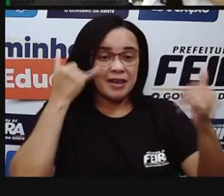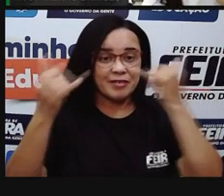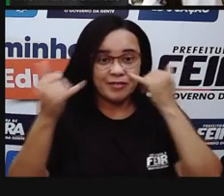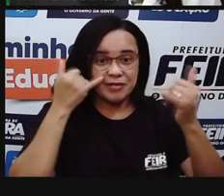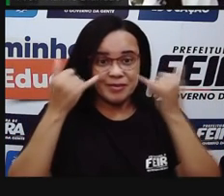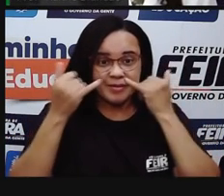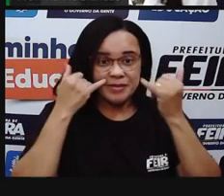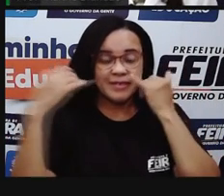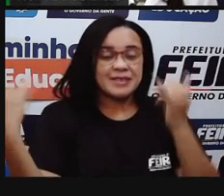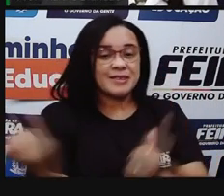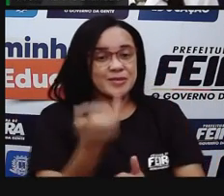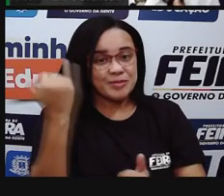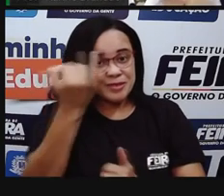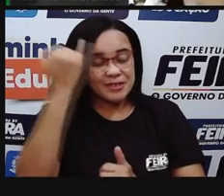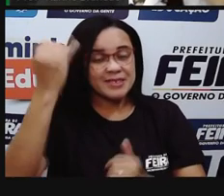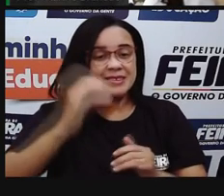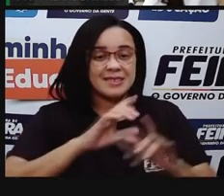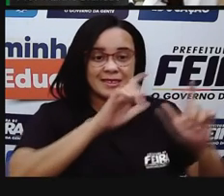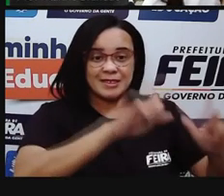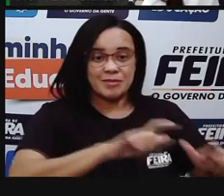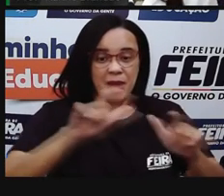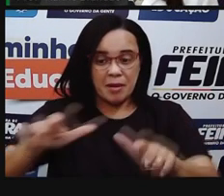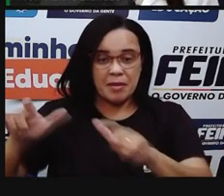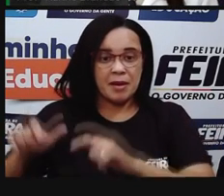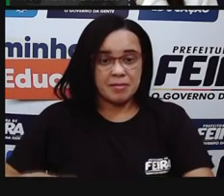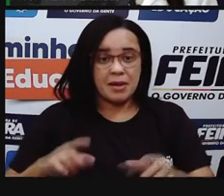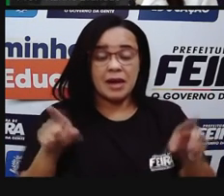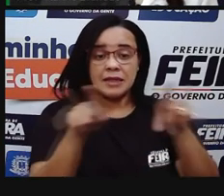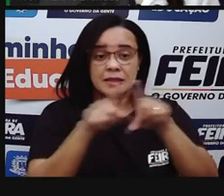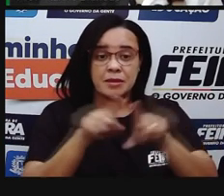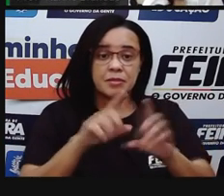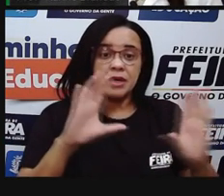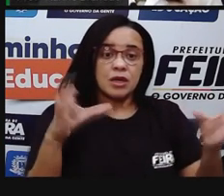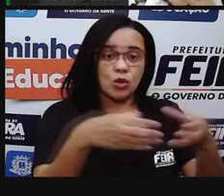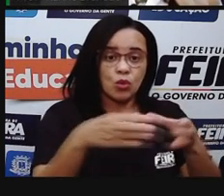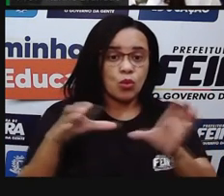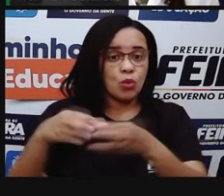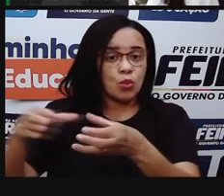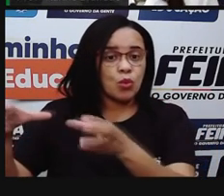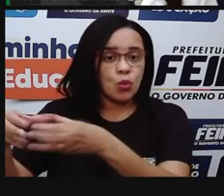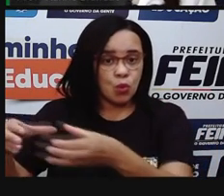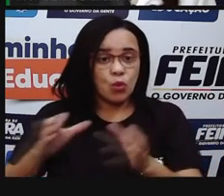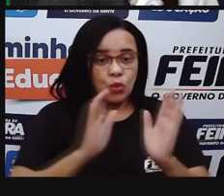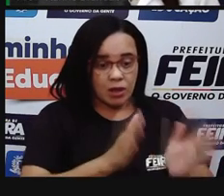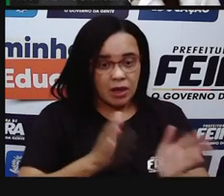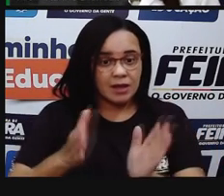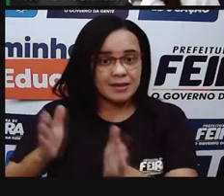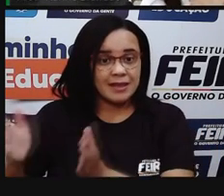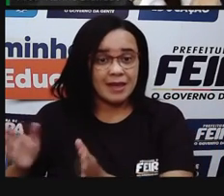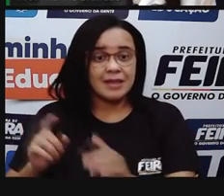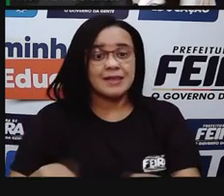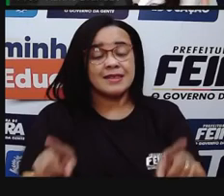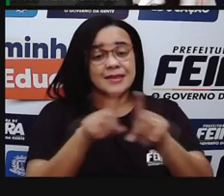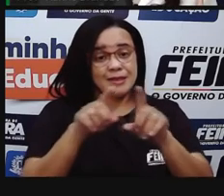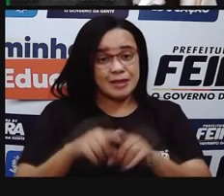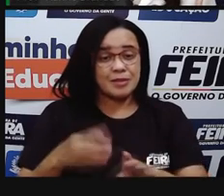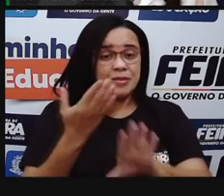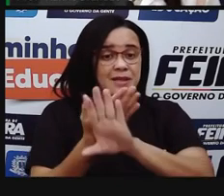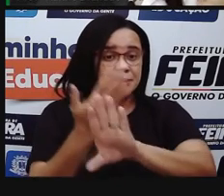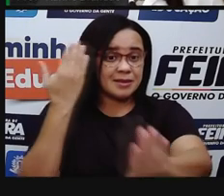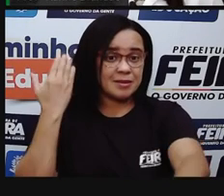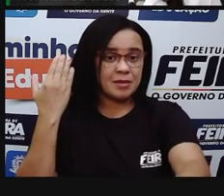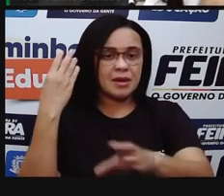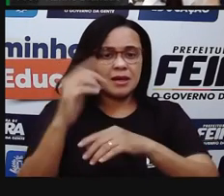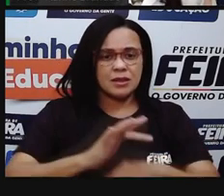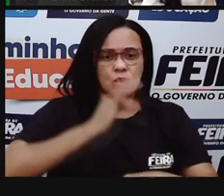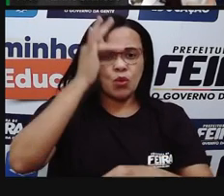né? Sobre a classificação dos seres vivos, sobre essa separação e esses impactos dessa